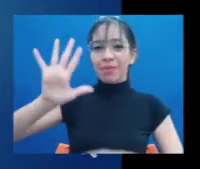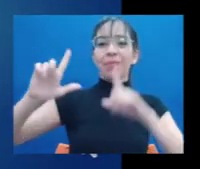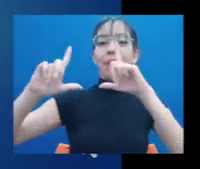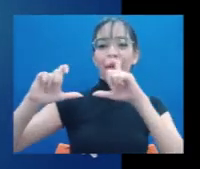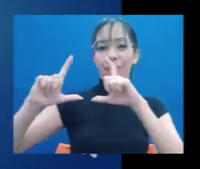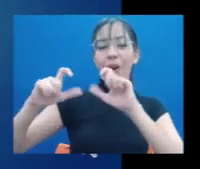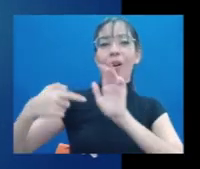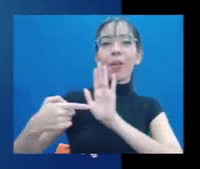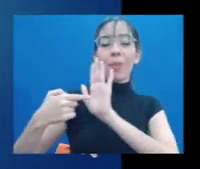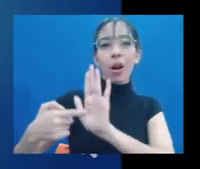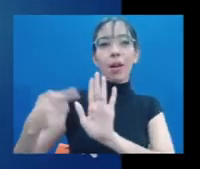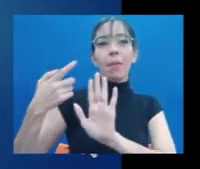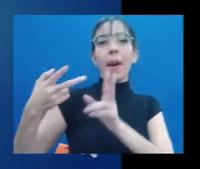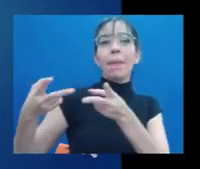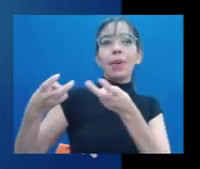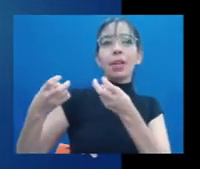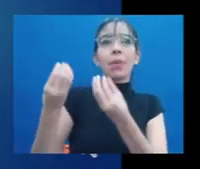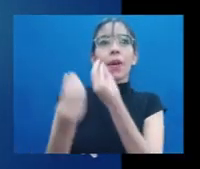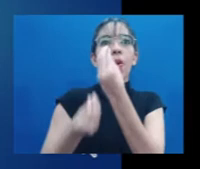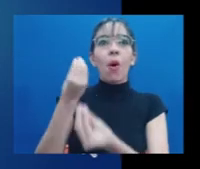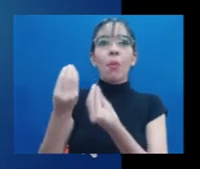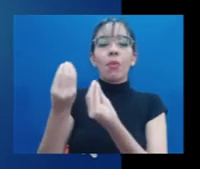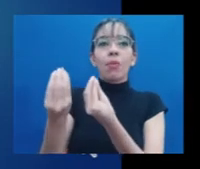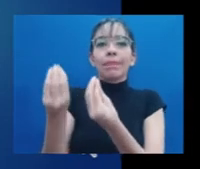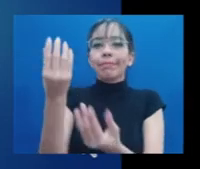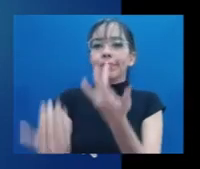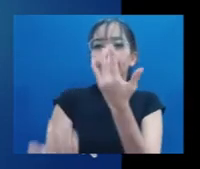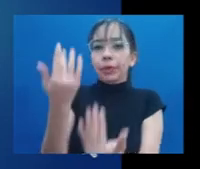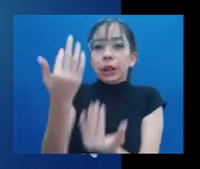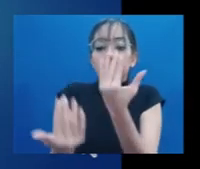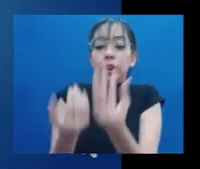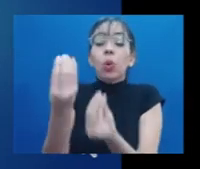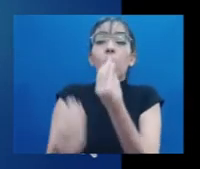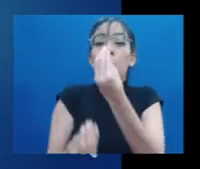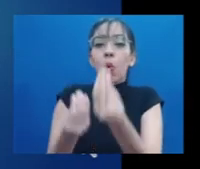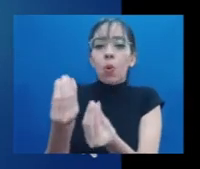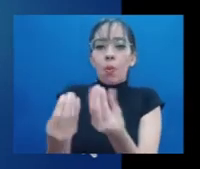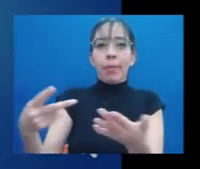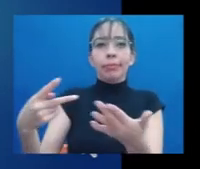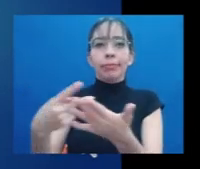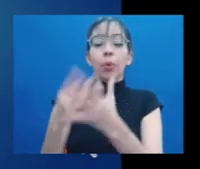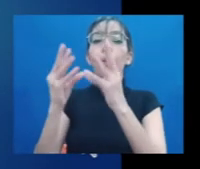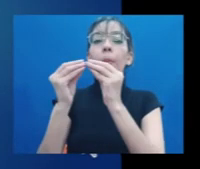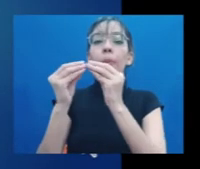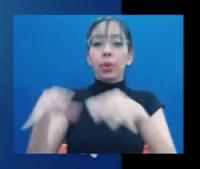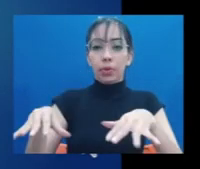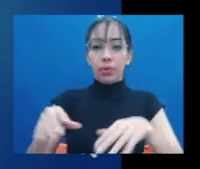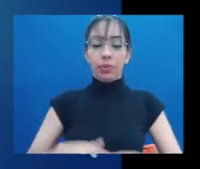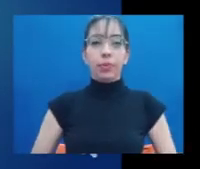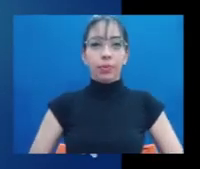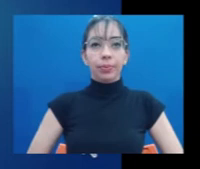Aqui mais imagens, né, para vocês perceberem aí a grandiosidade do incêndio, foi algo realmente assim